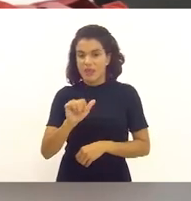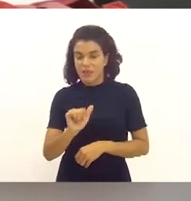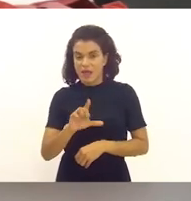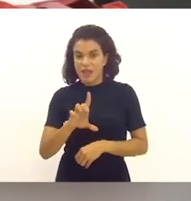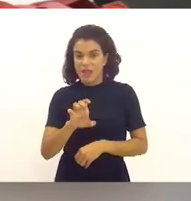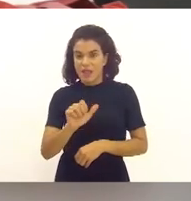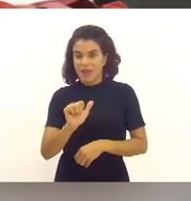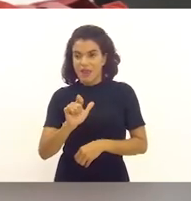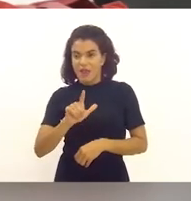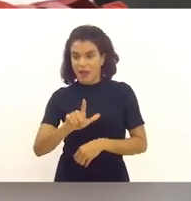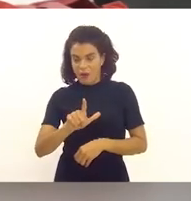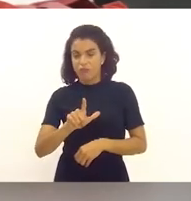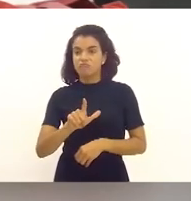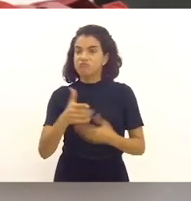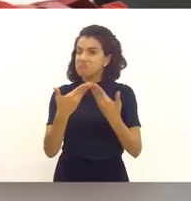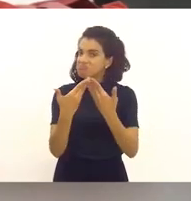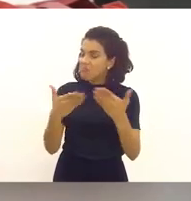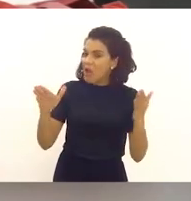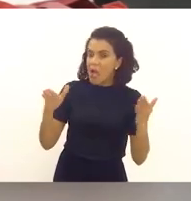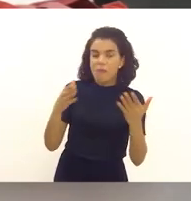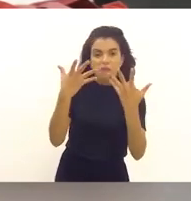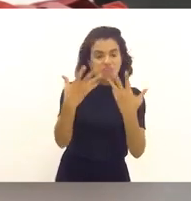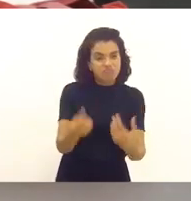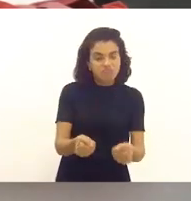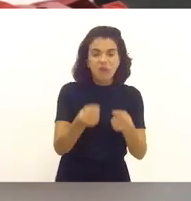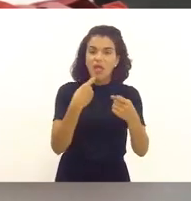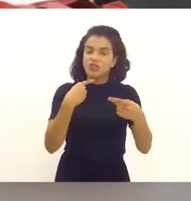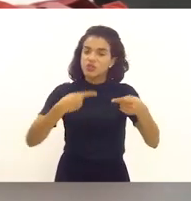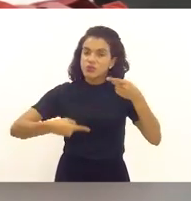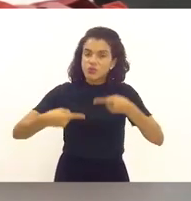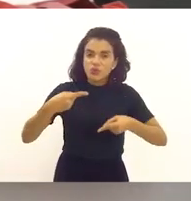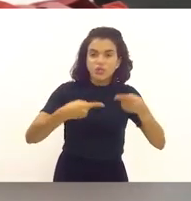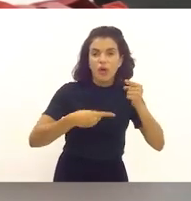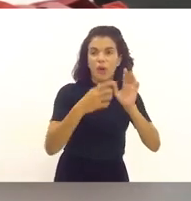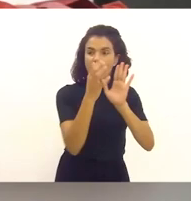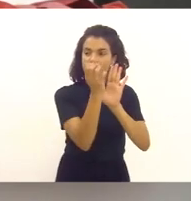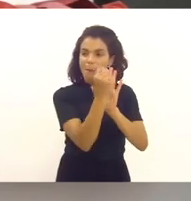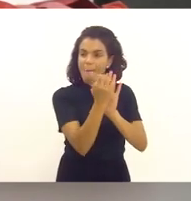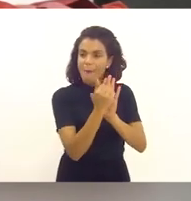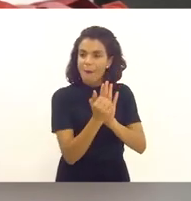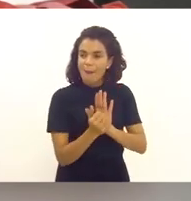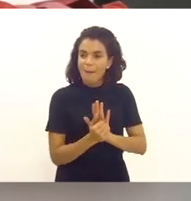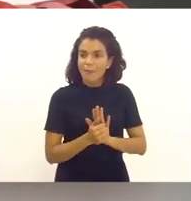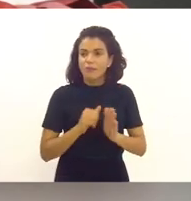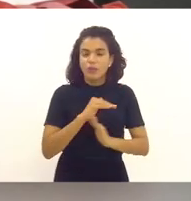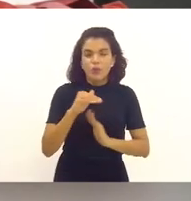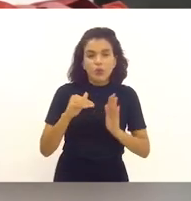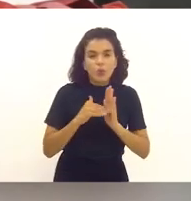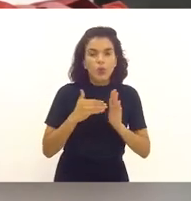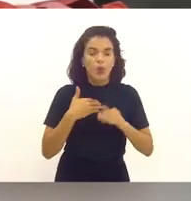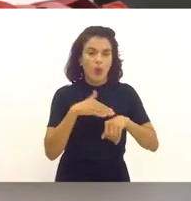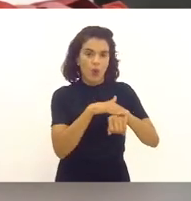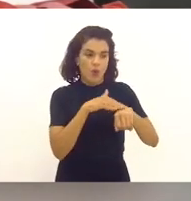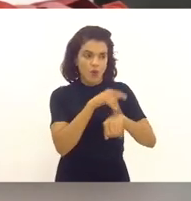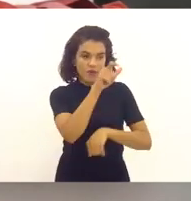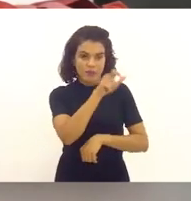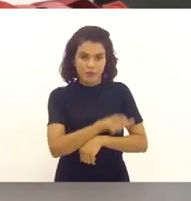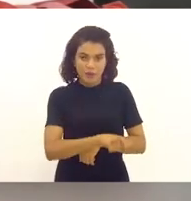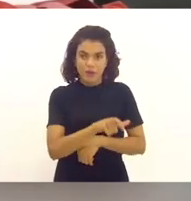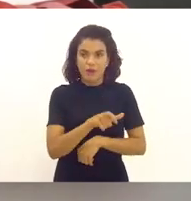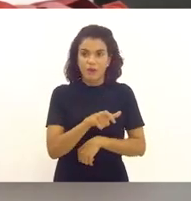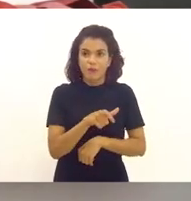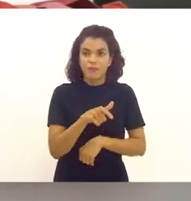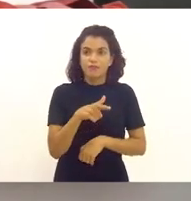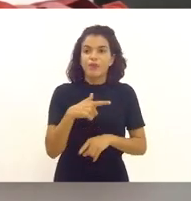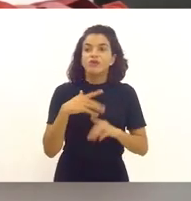para essa para discutir essa demanda ela fez todas as anotações de tudo que eu falei com ela porque a partir disso